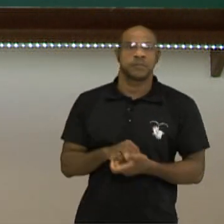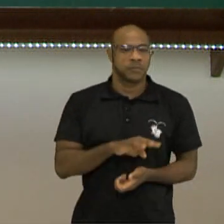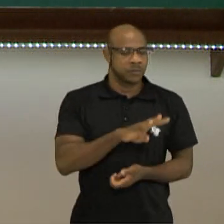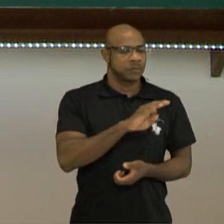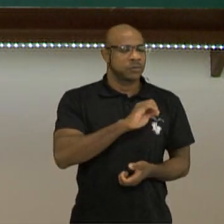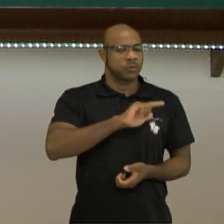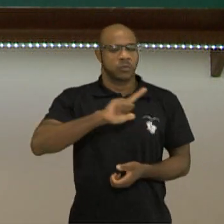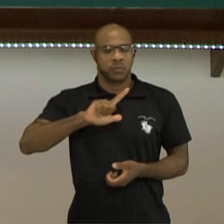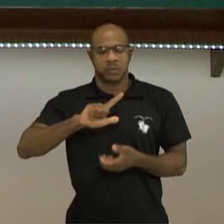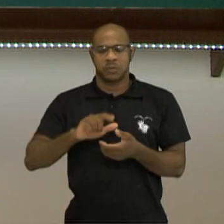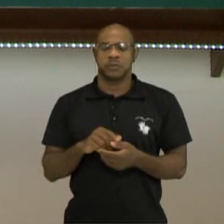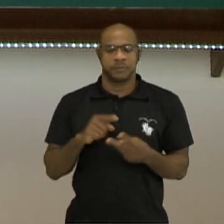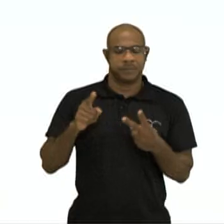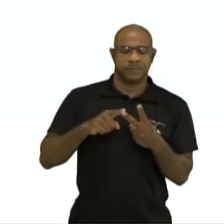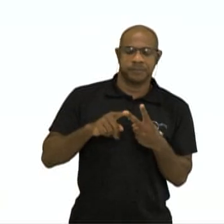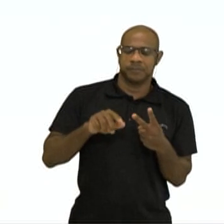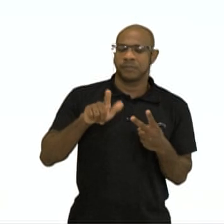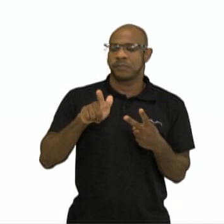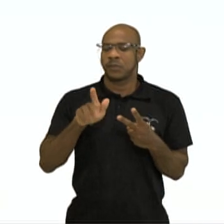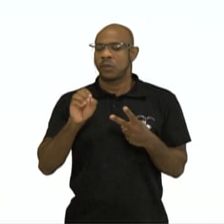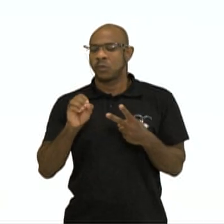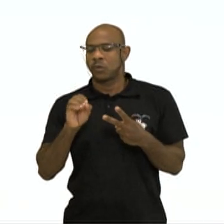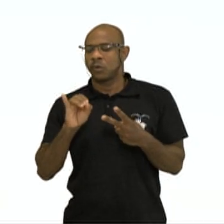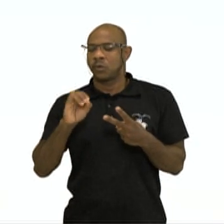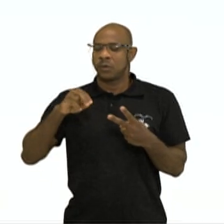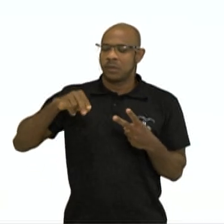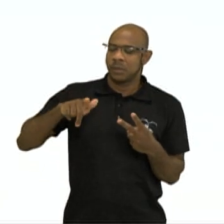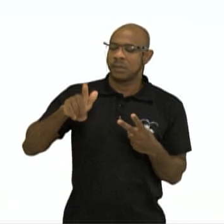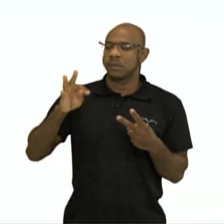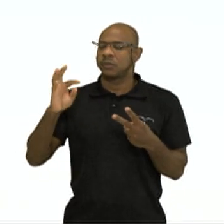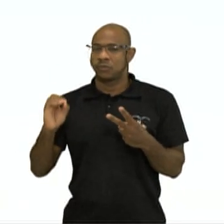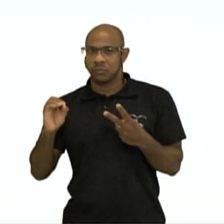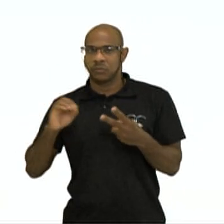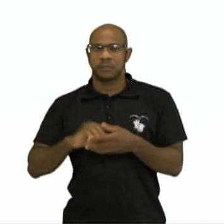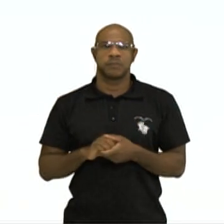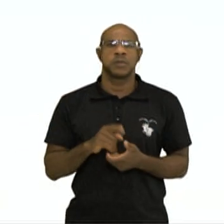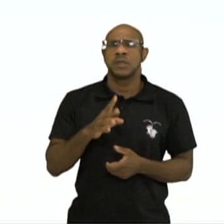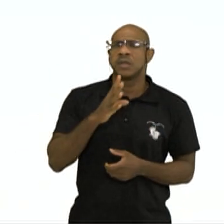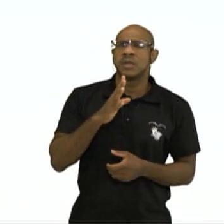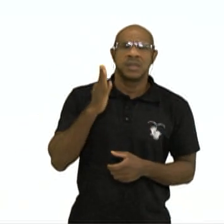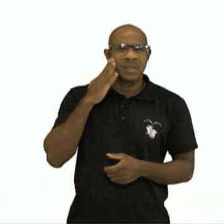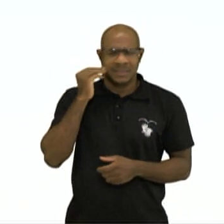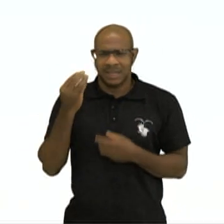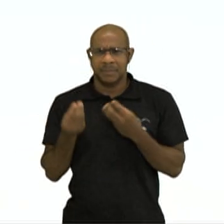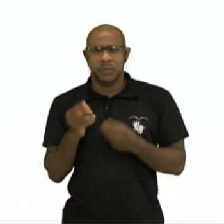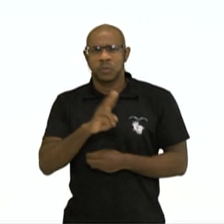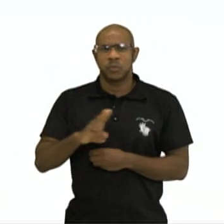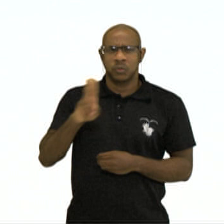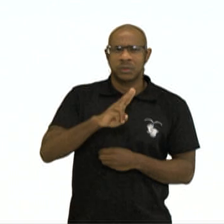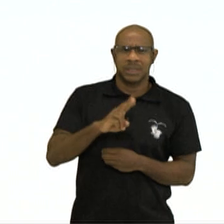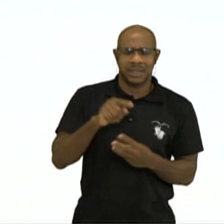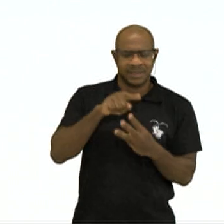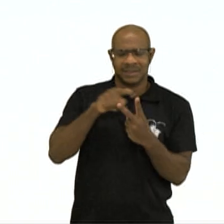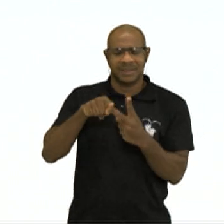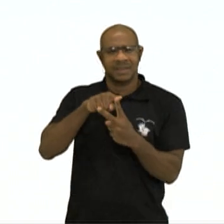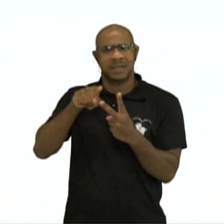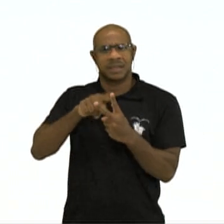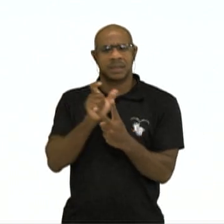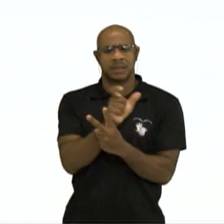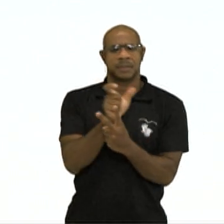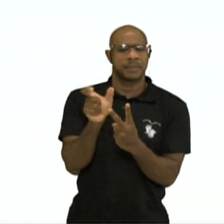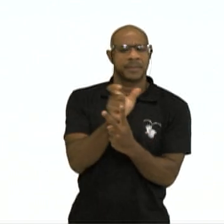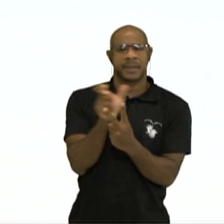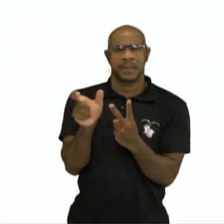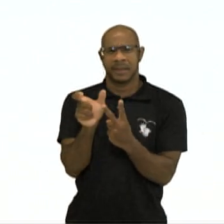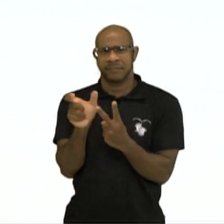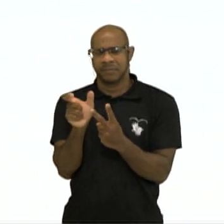Linguistic knowledge. Você sabe utilizar formas verbais do futuro, going to e will, para descrever planos, expectativas e